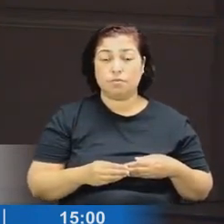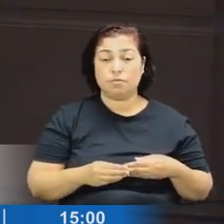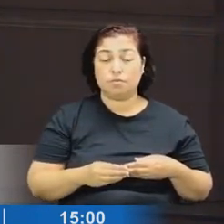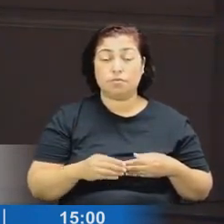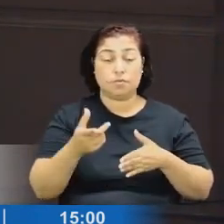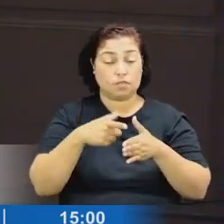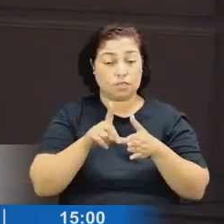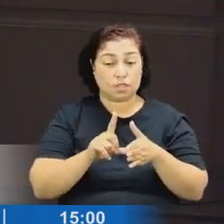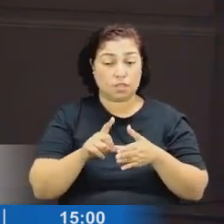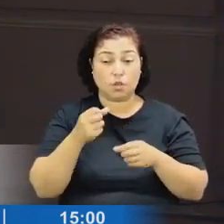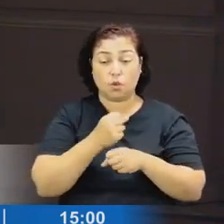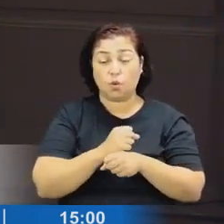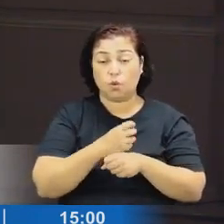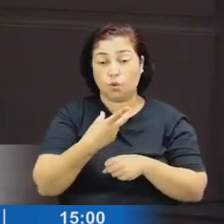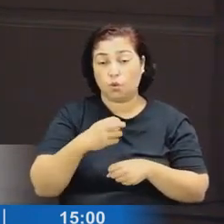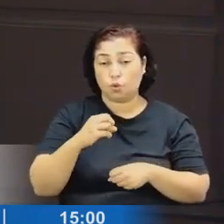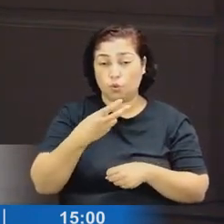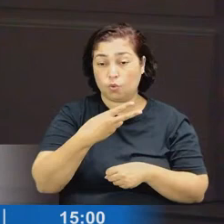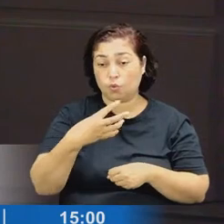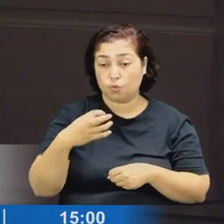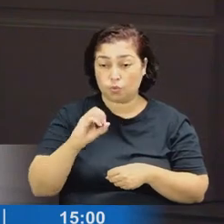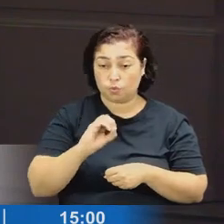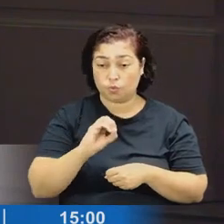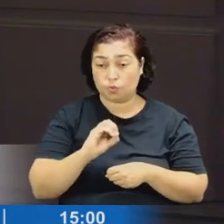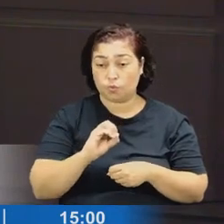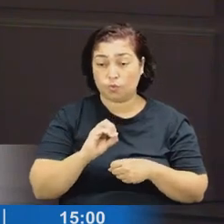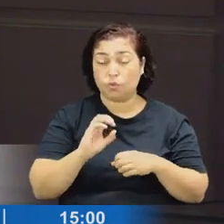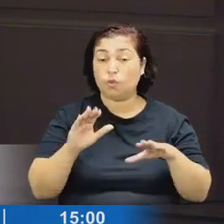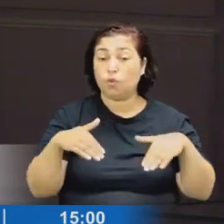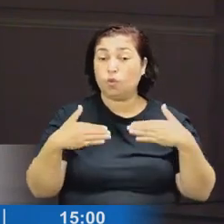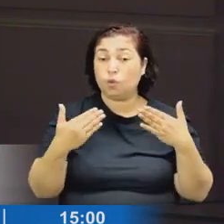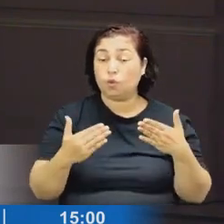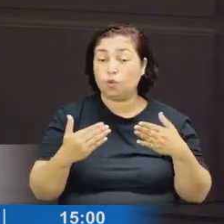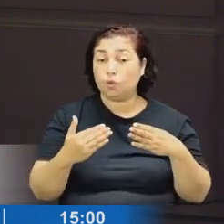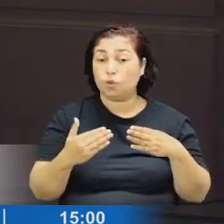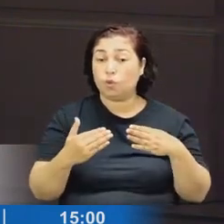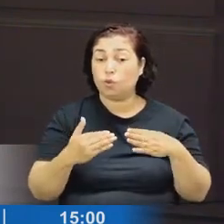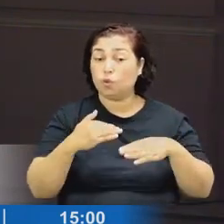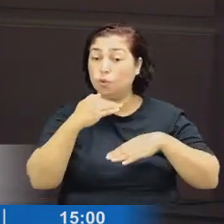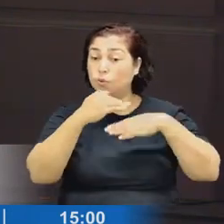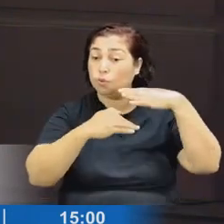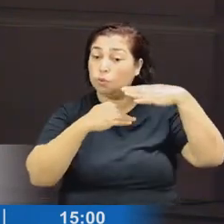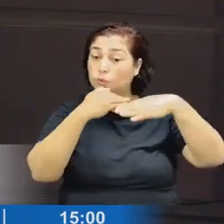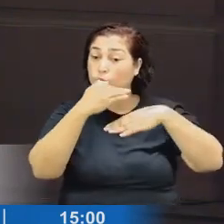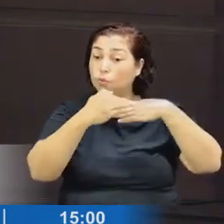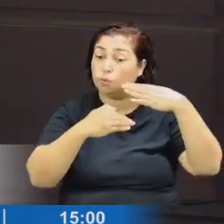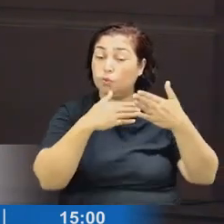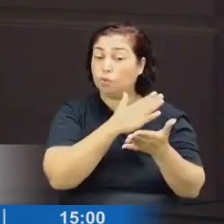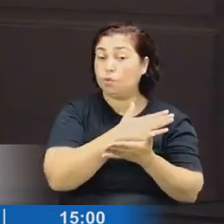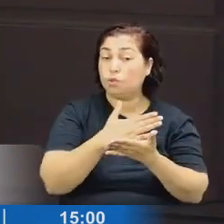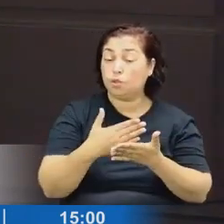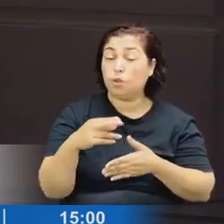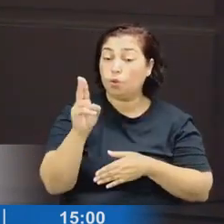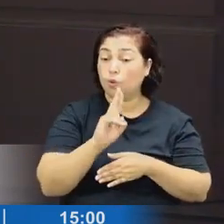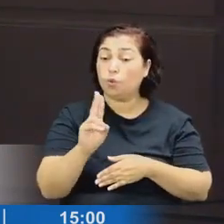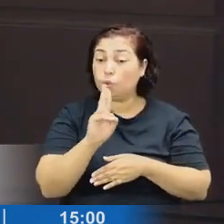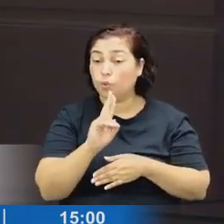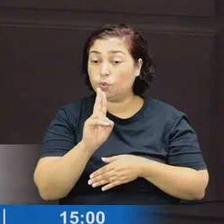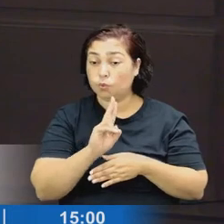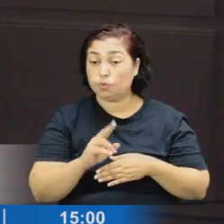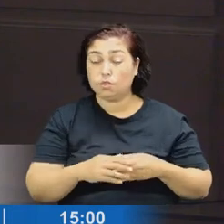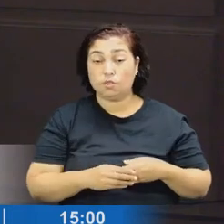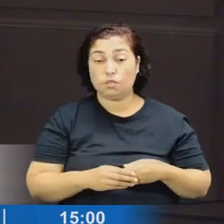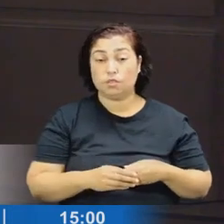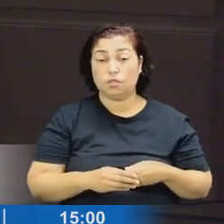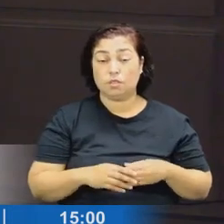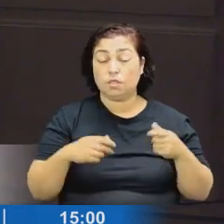antes de 2020 então de repente o trump ressuscitou no mundo todo o Twitter é todo mundo ficou aquele trem esse Twitter e tal